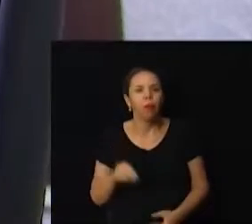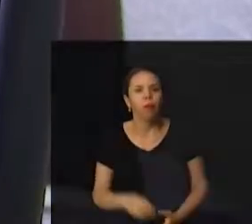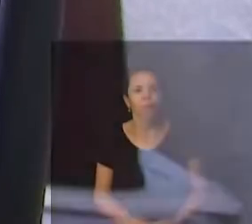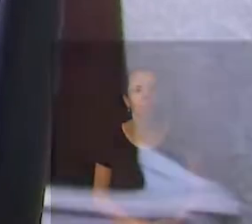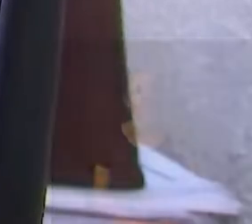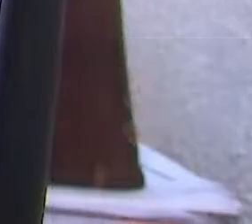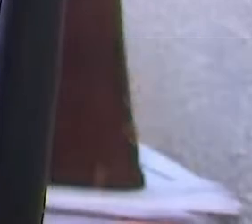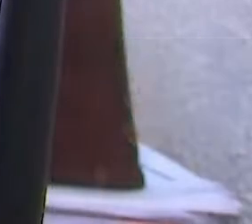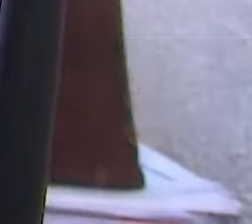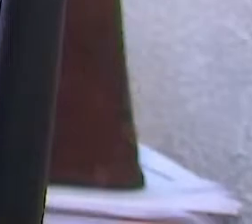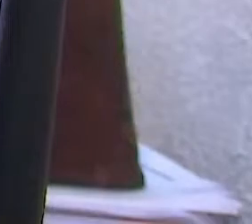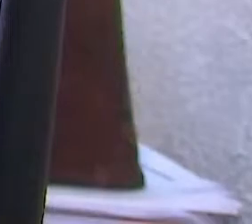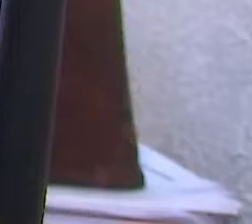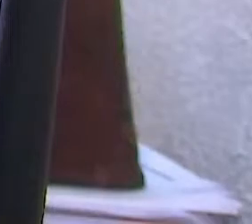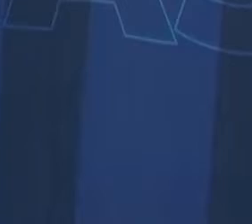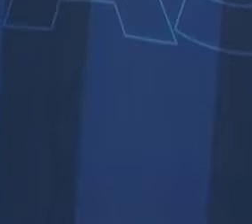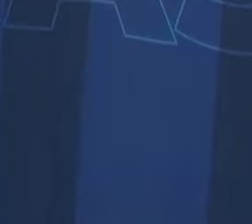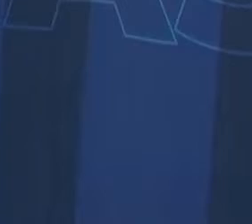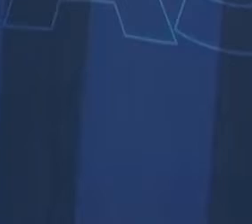da compostagem.